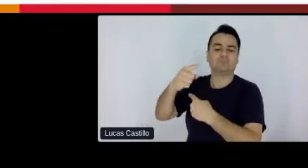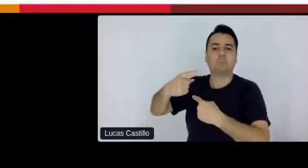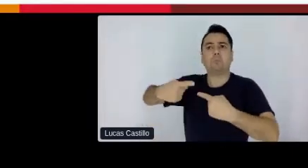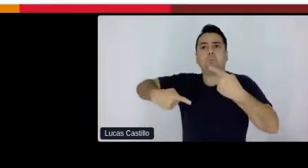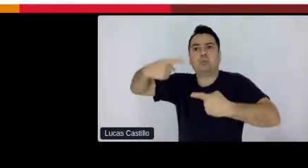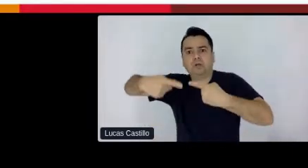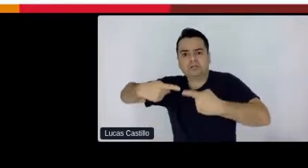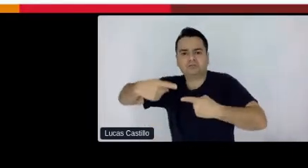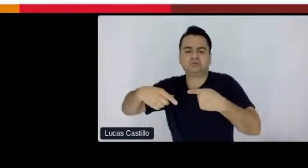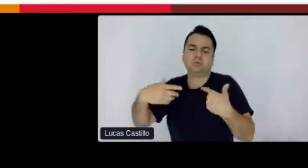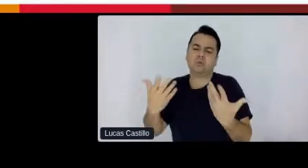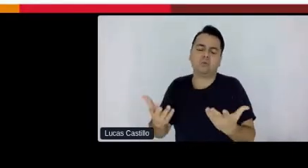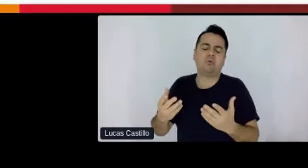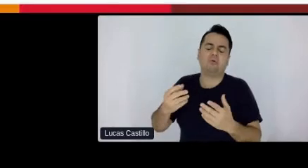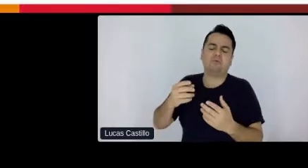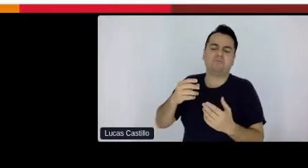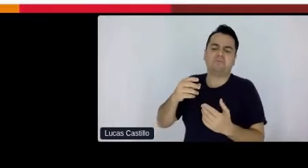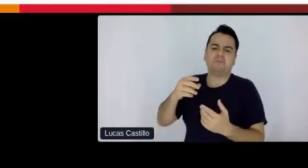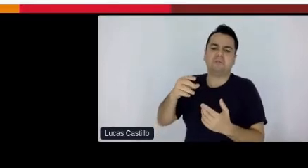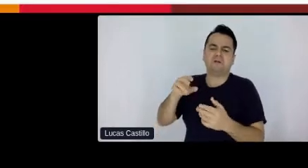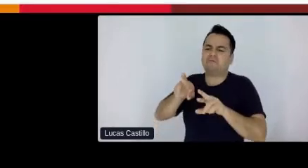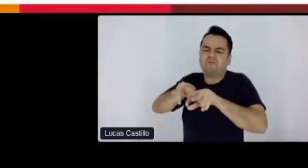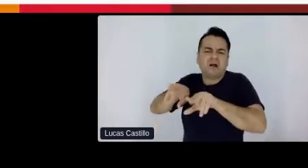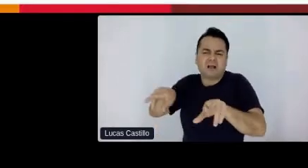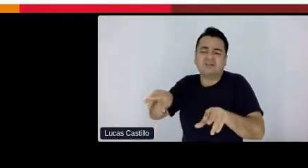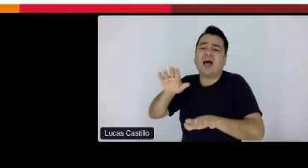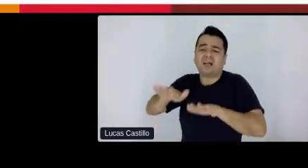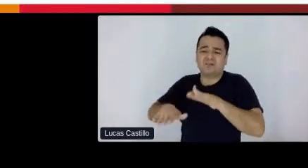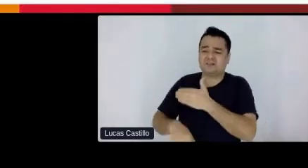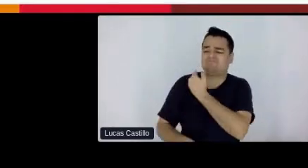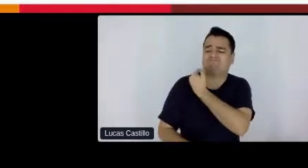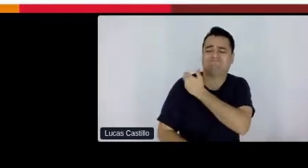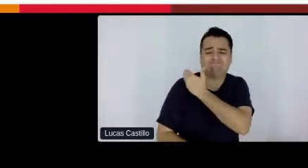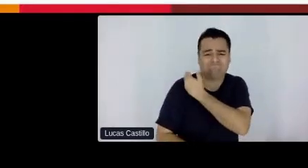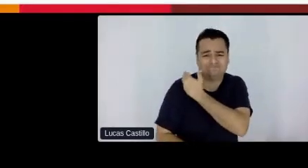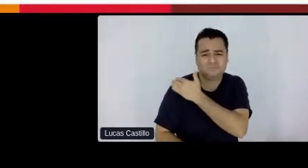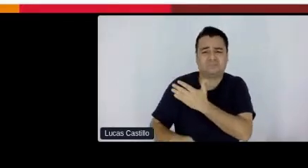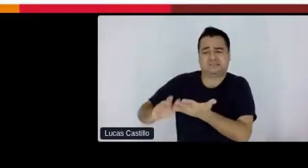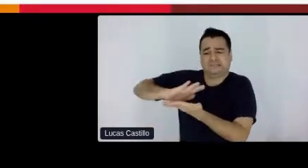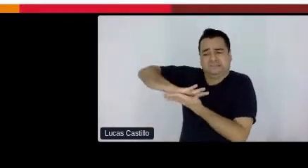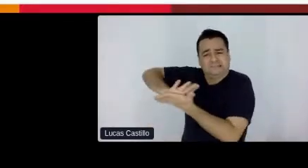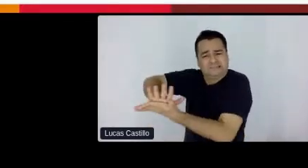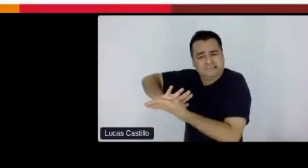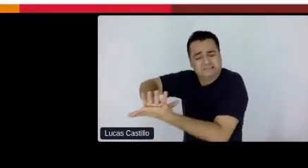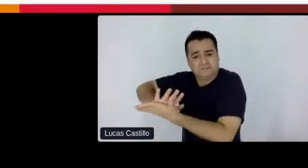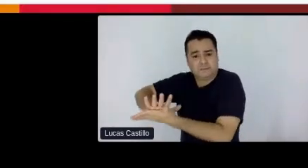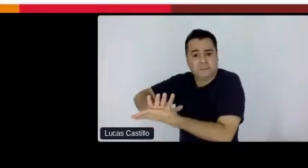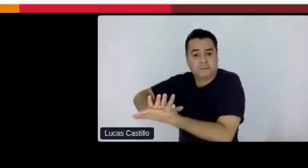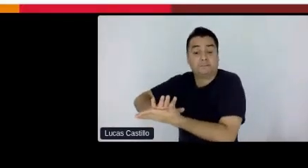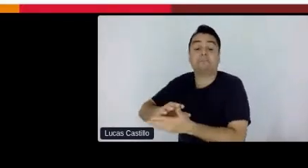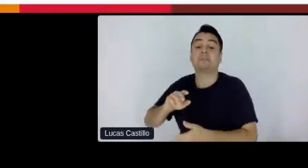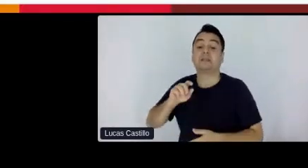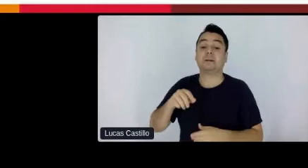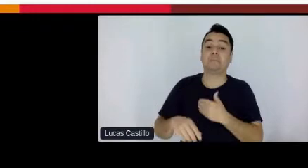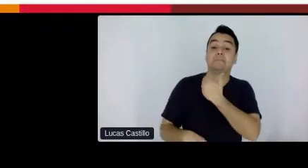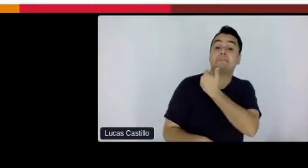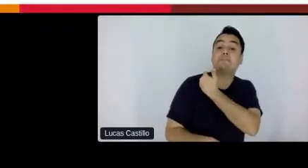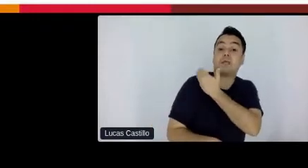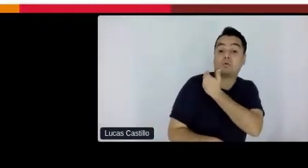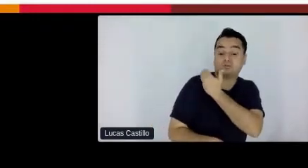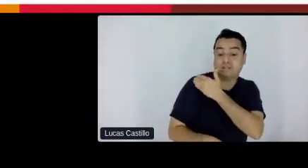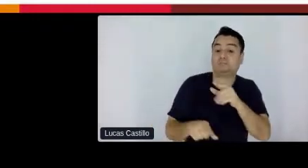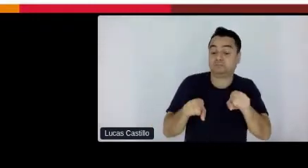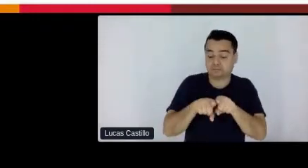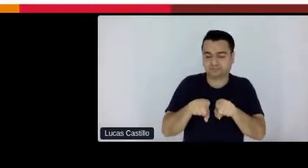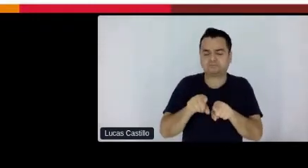ou religioso, que sofrem discriminação e são vítimas de intolerância. O que é preconceito? É o conjunto de